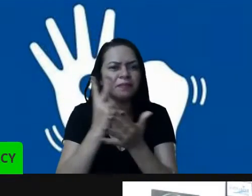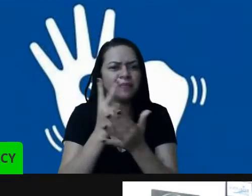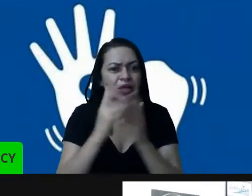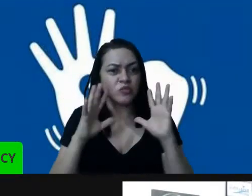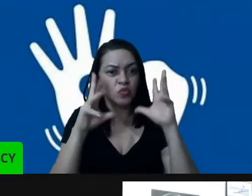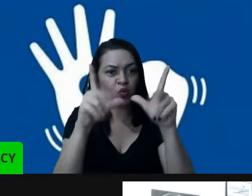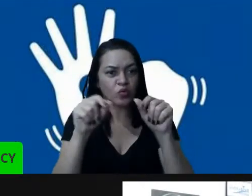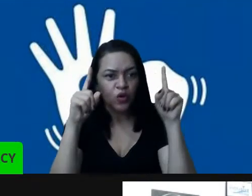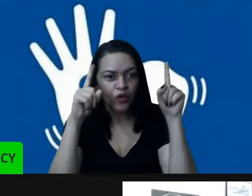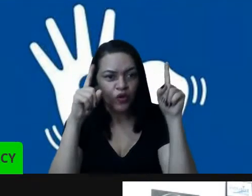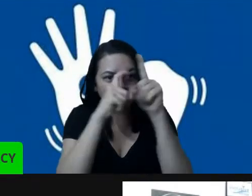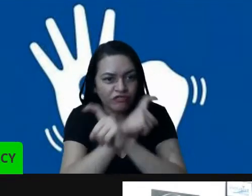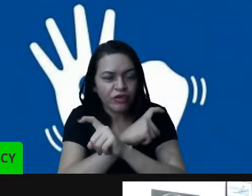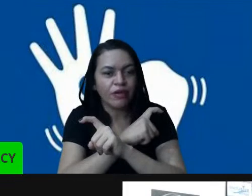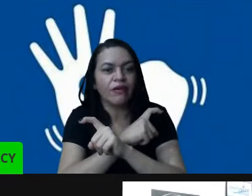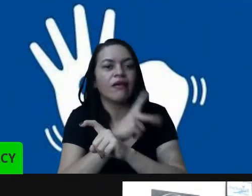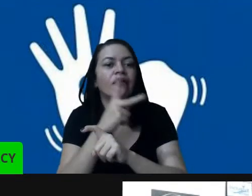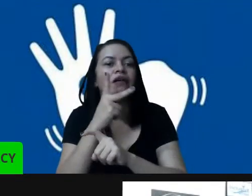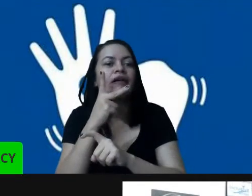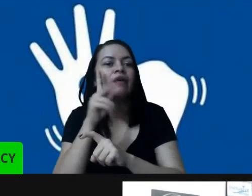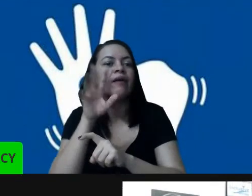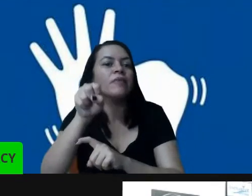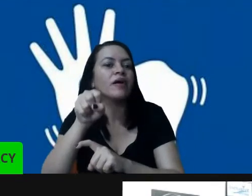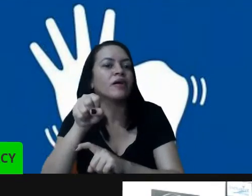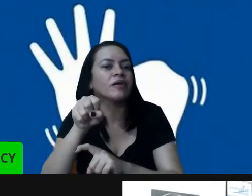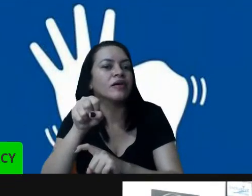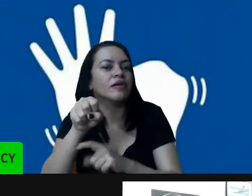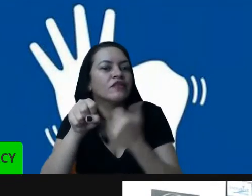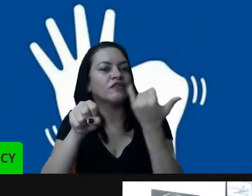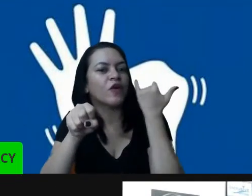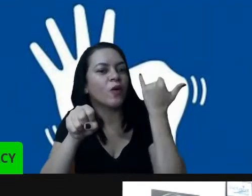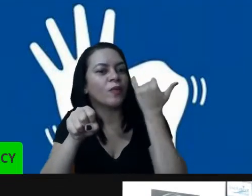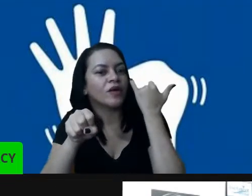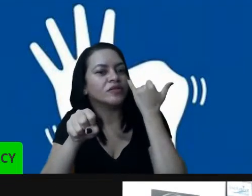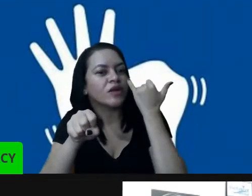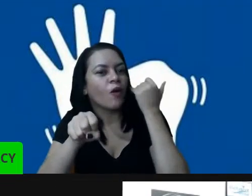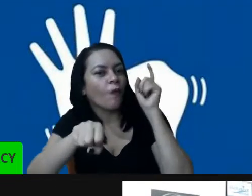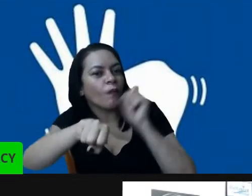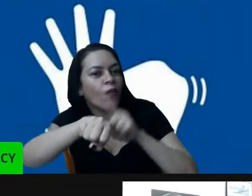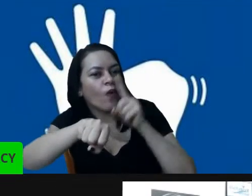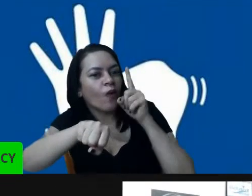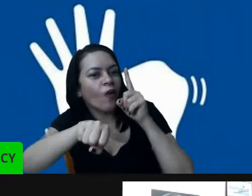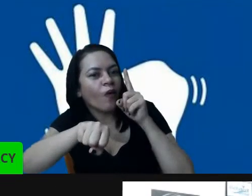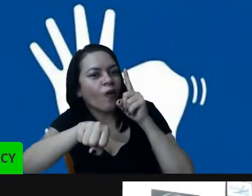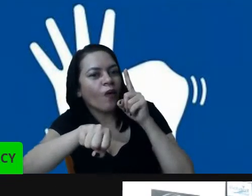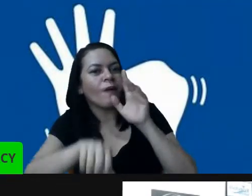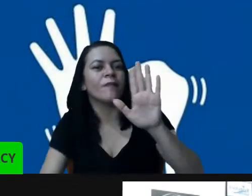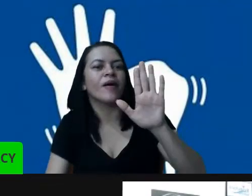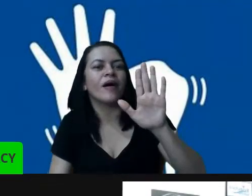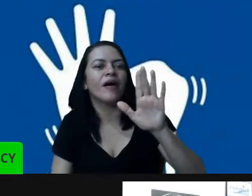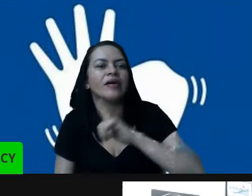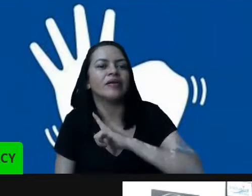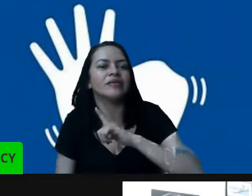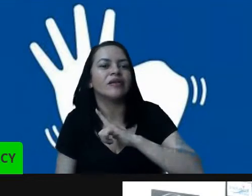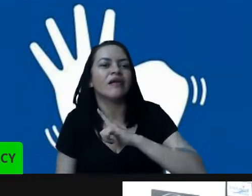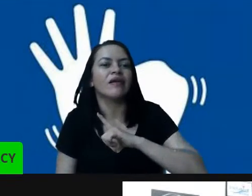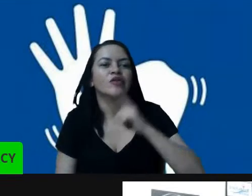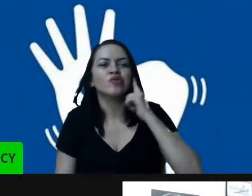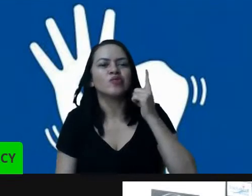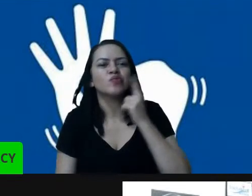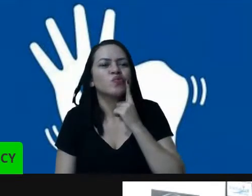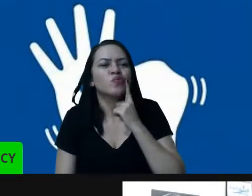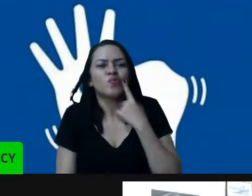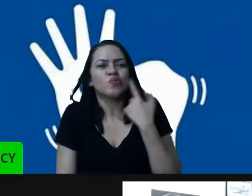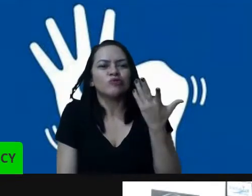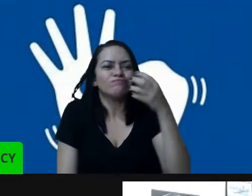mas ele acaba pegando uma informação ali um pouco em tempo real. Mas tem surdo que também não quer saber o que